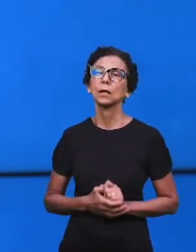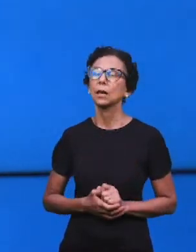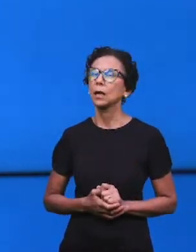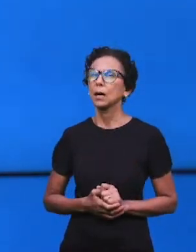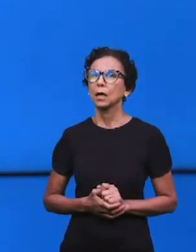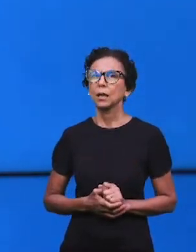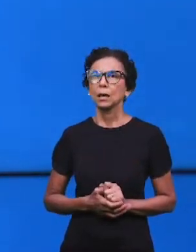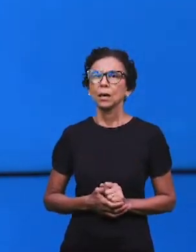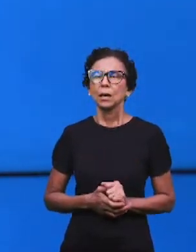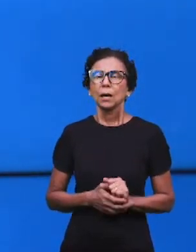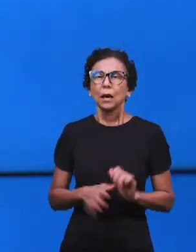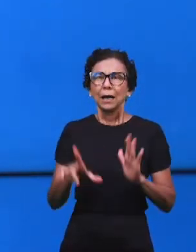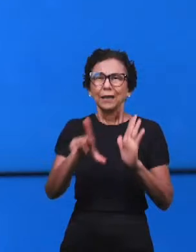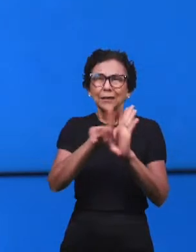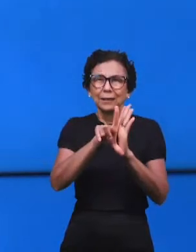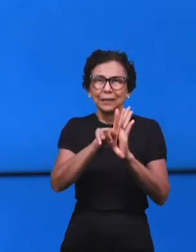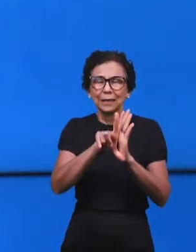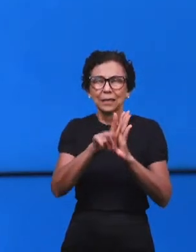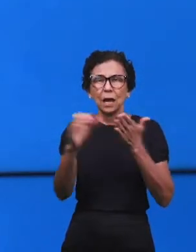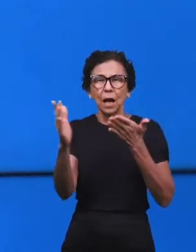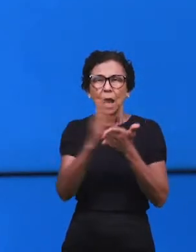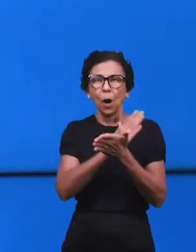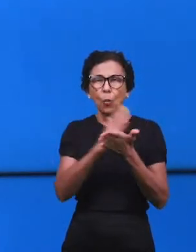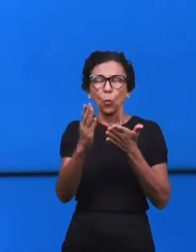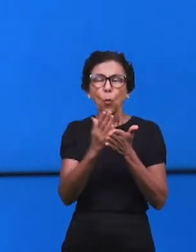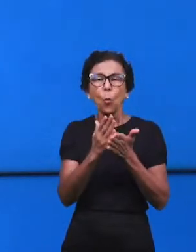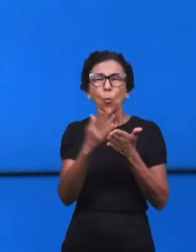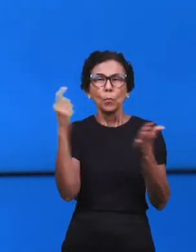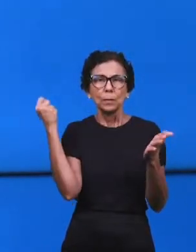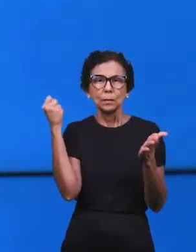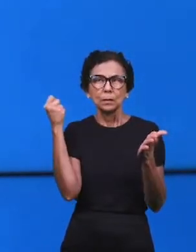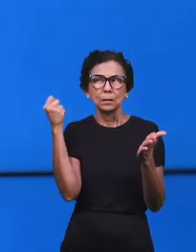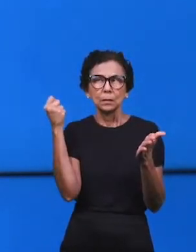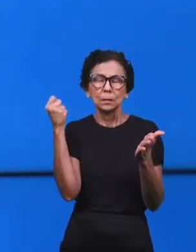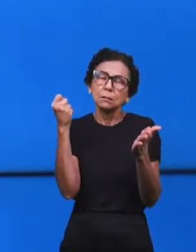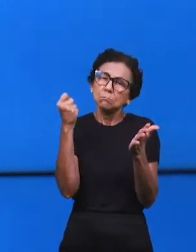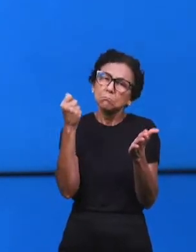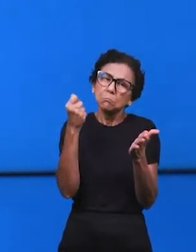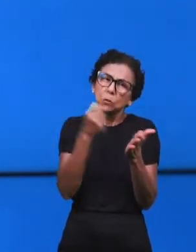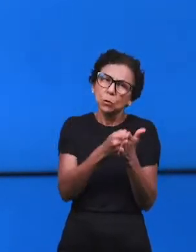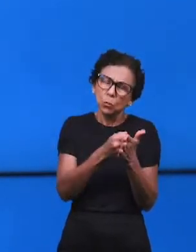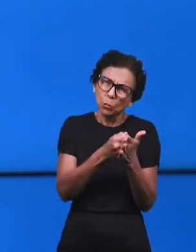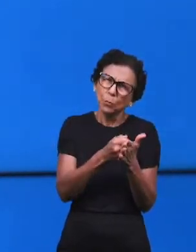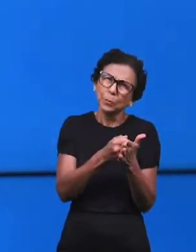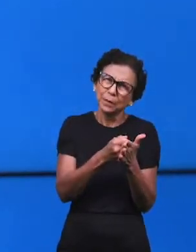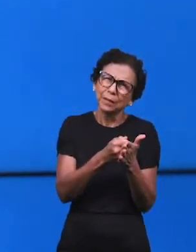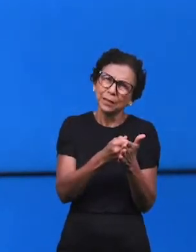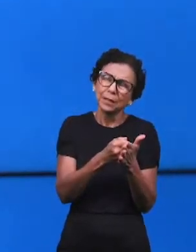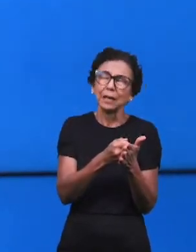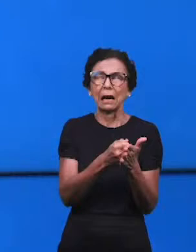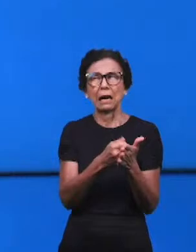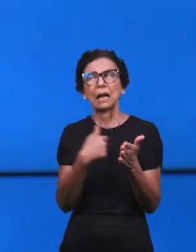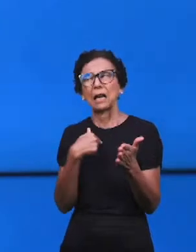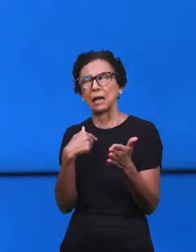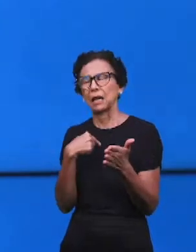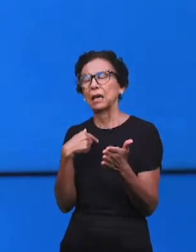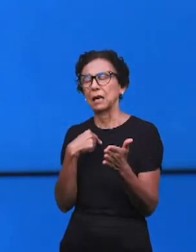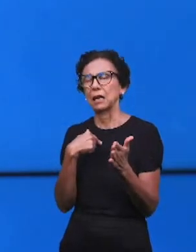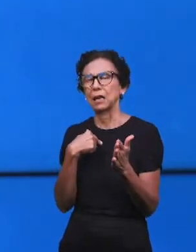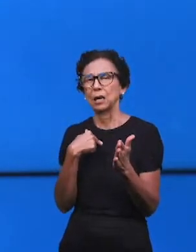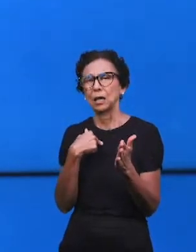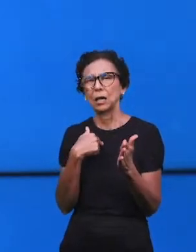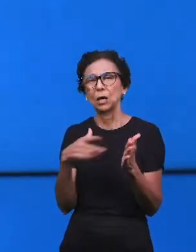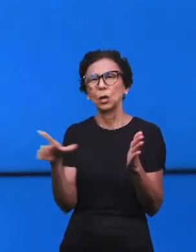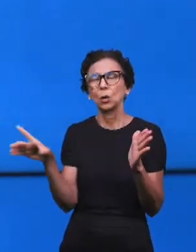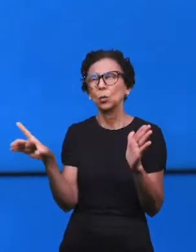toda a lei. Na verdade, não, porque qualquer que guardar toda a lei e tropeçar em um só ponto, né? Basta um só